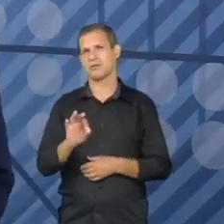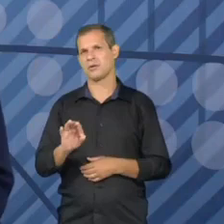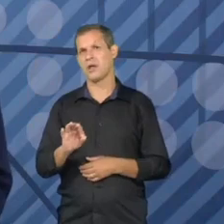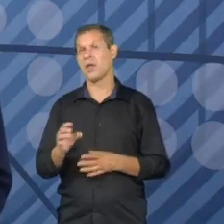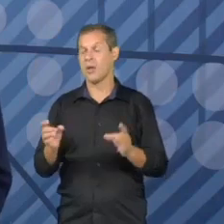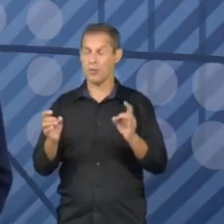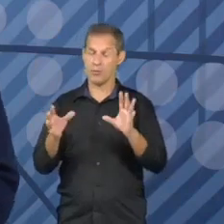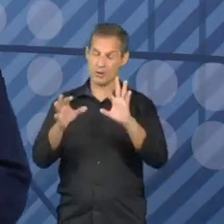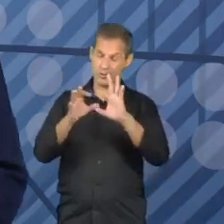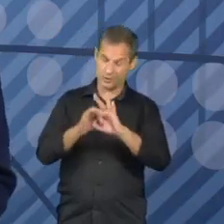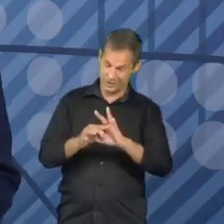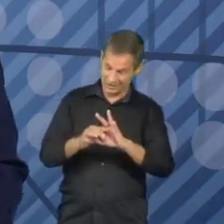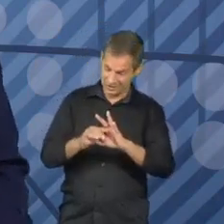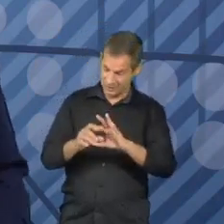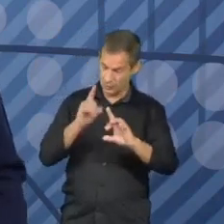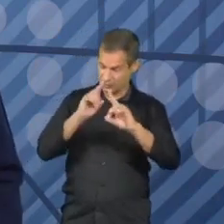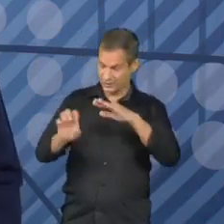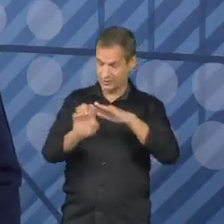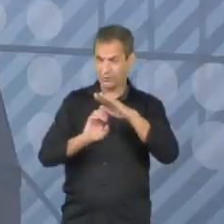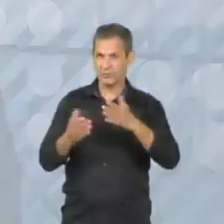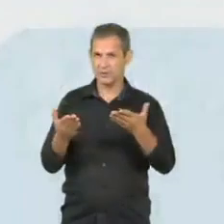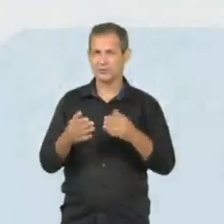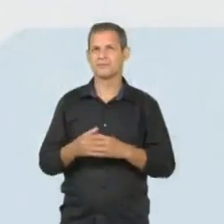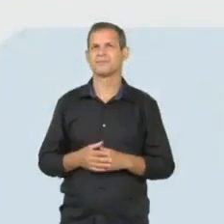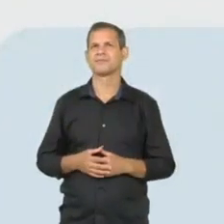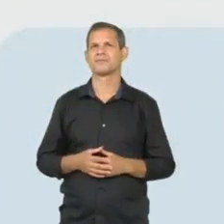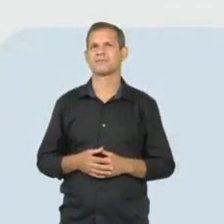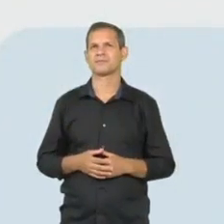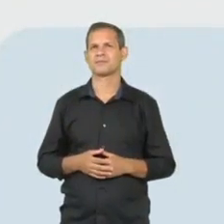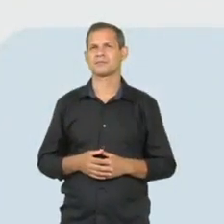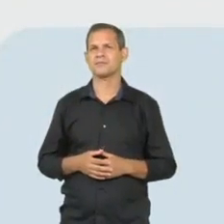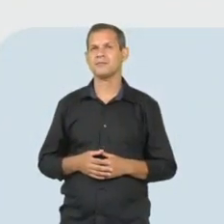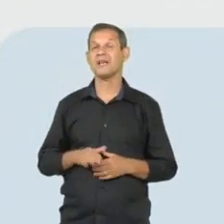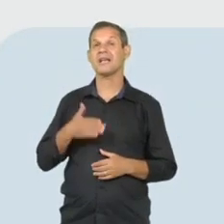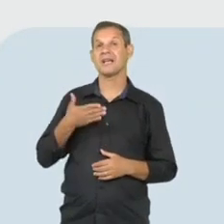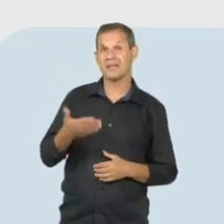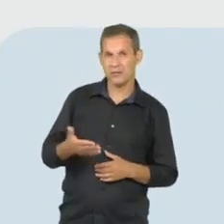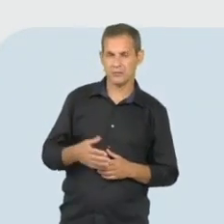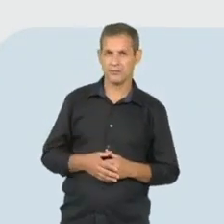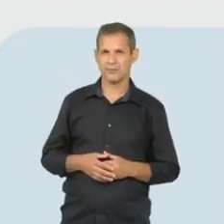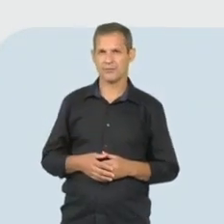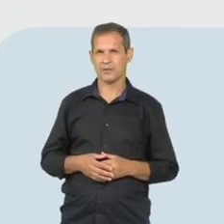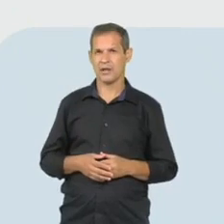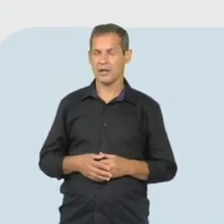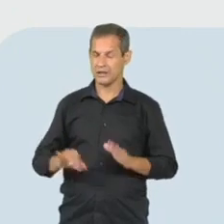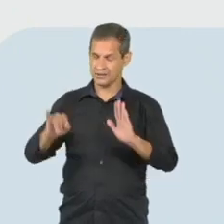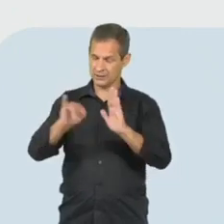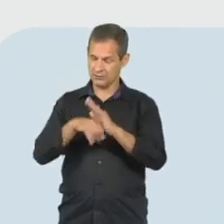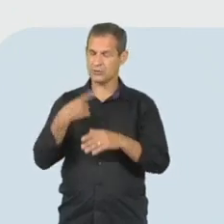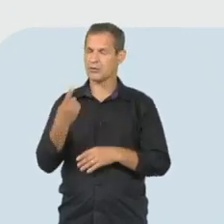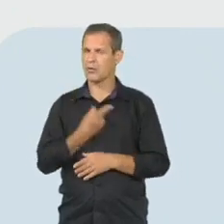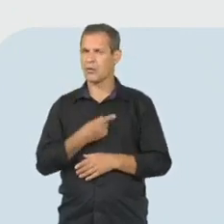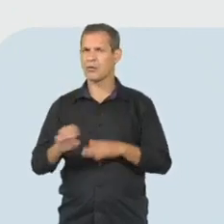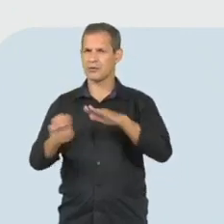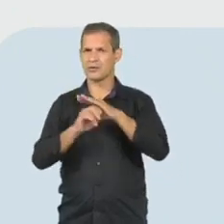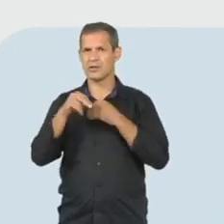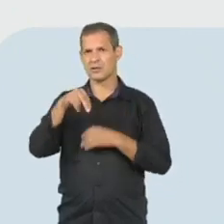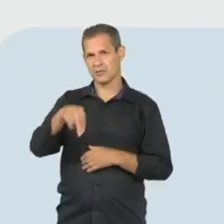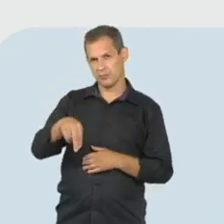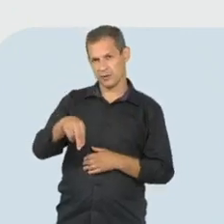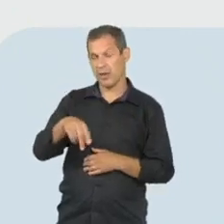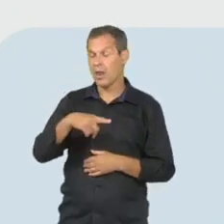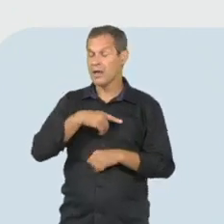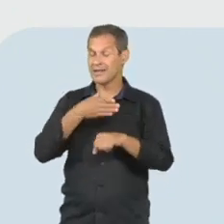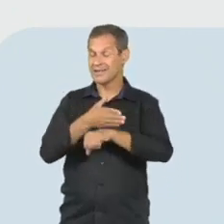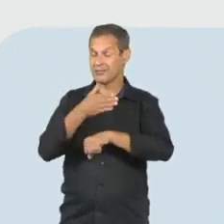para fechar o dado aqui da nossa empresa, então aqui, ó, portanto, considerando que nós, empresa N,